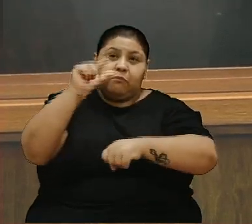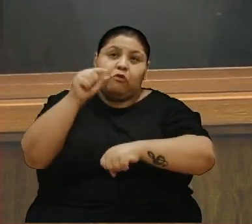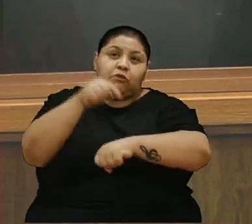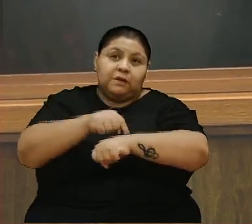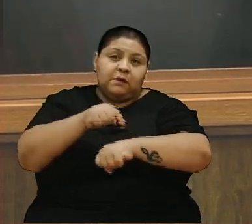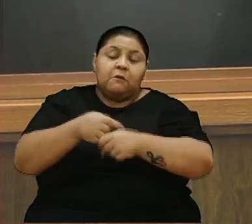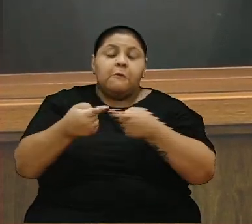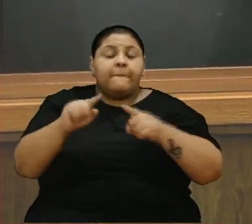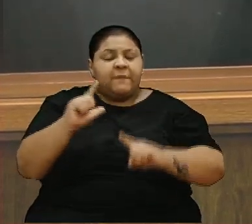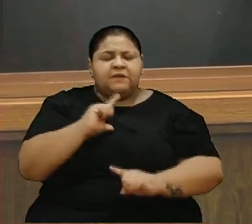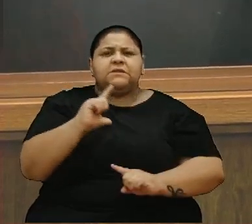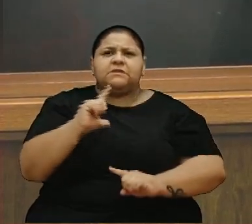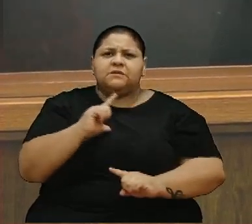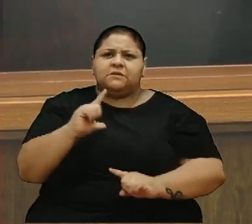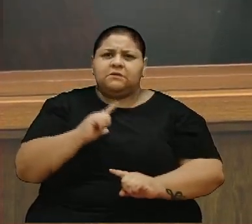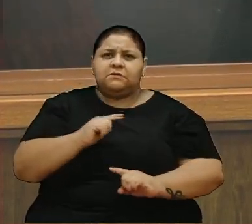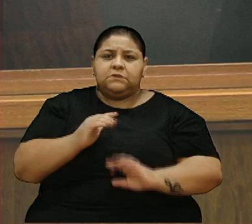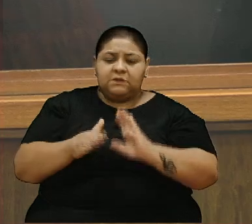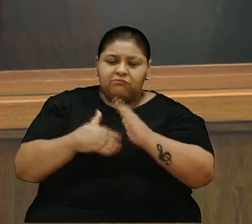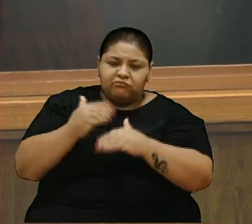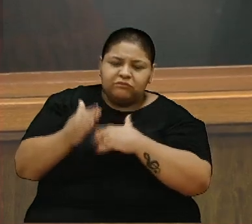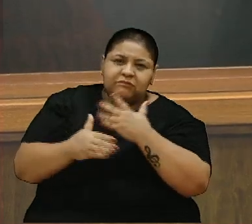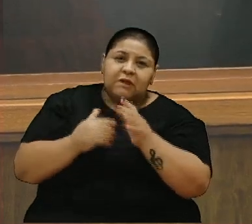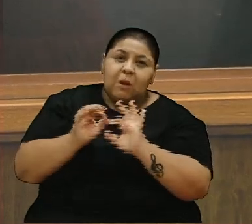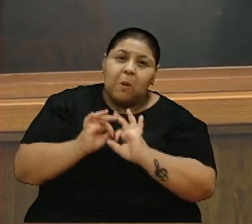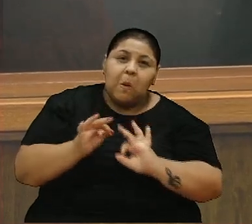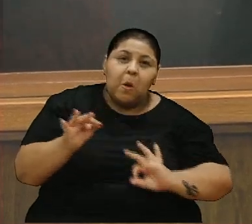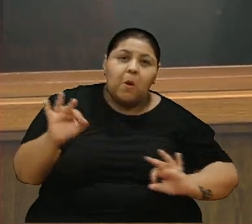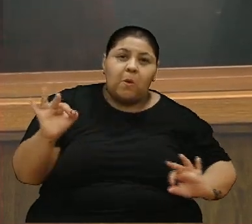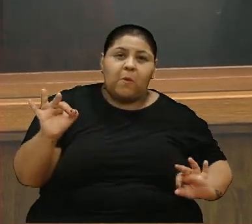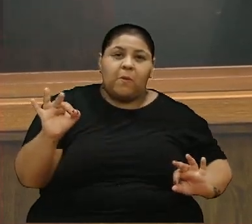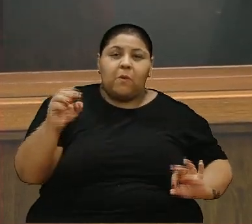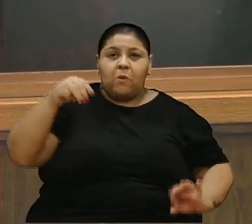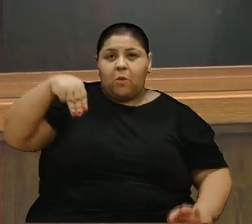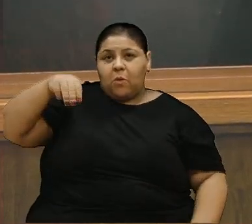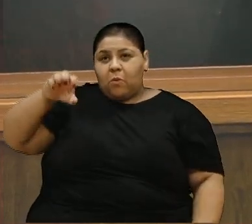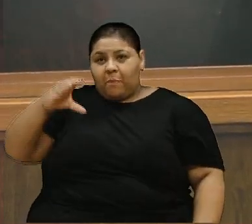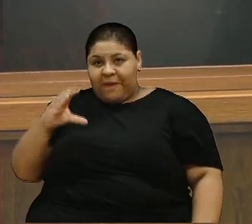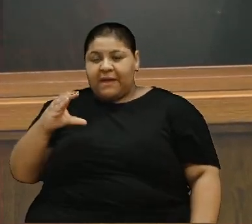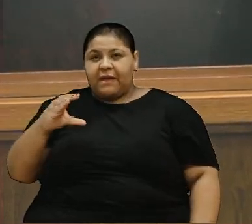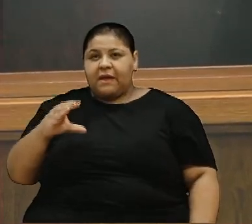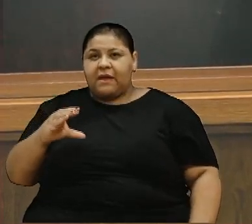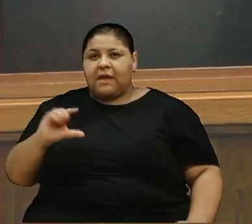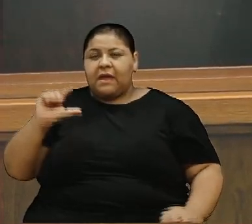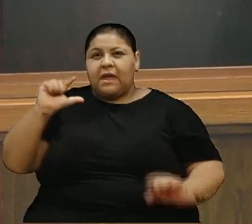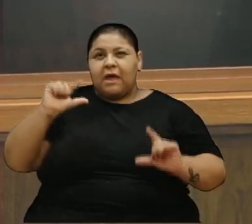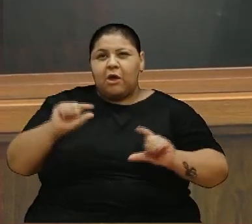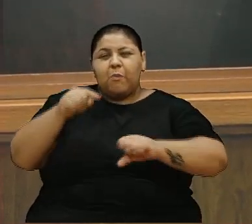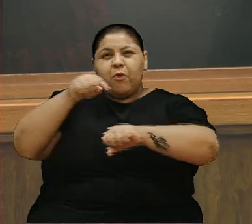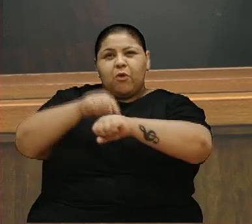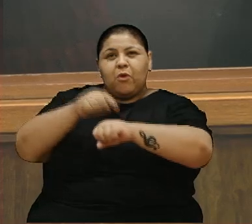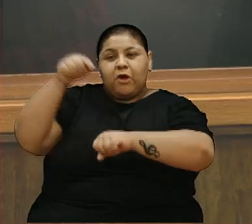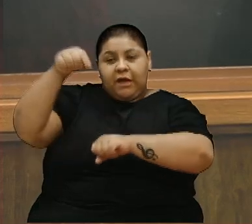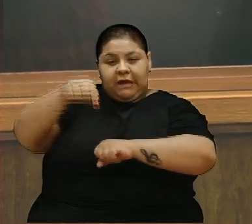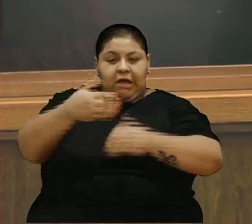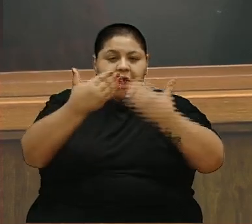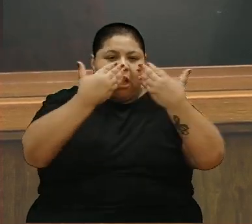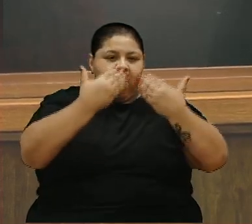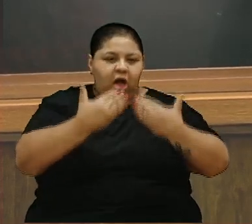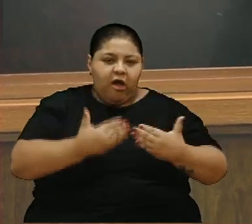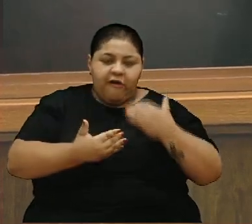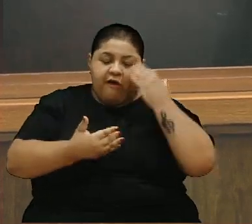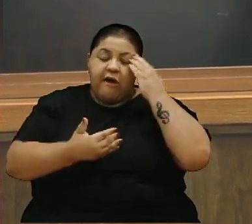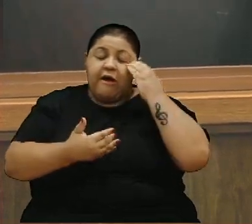Mas nós temos ainda uma caminhada longa. O MEC, recentemente, no fim do ano passado, veio avaliar ali o